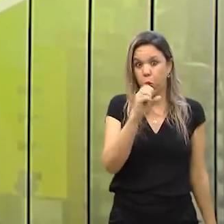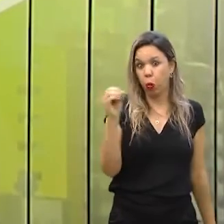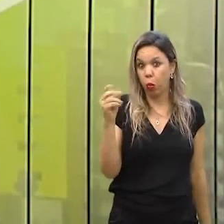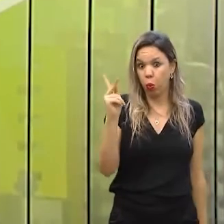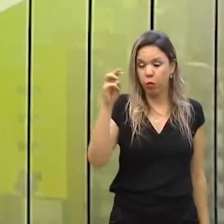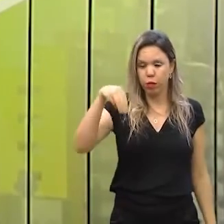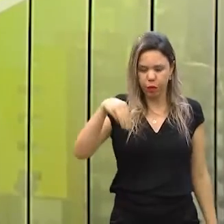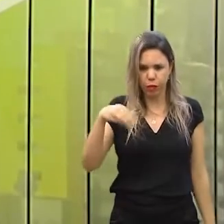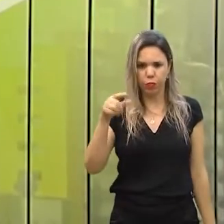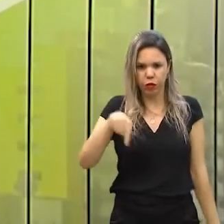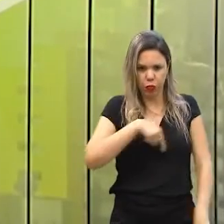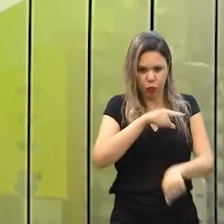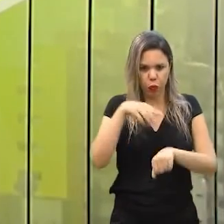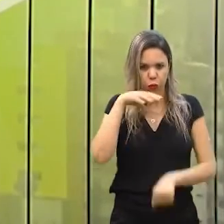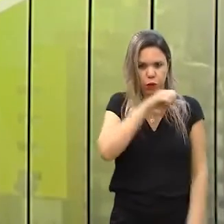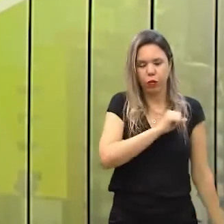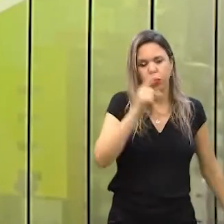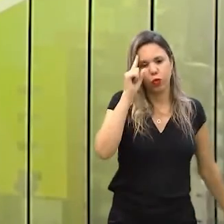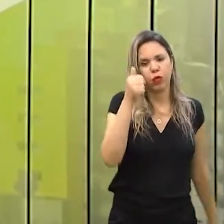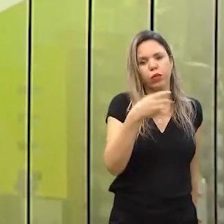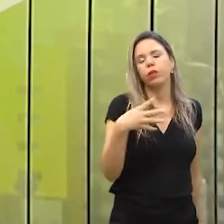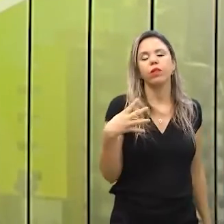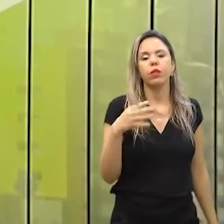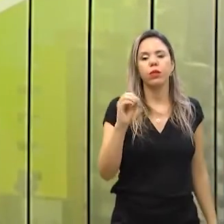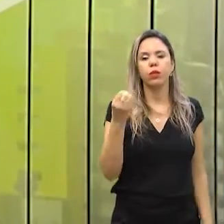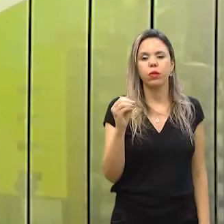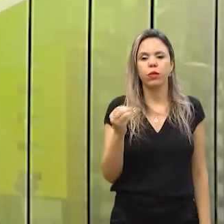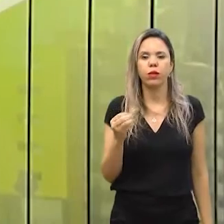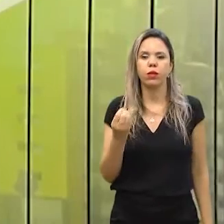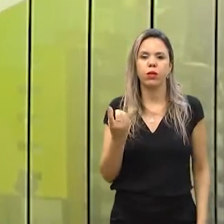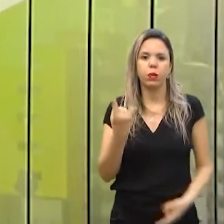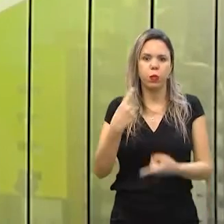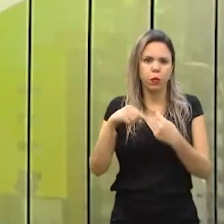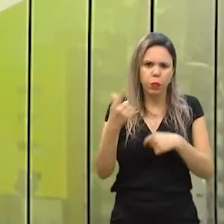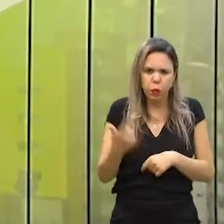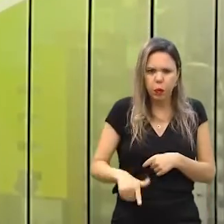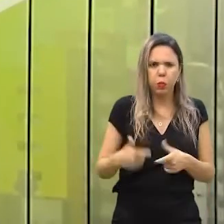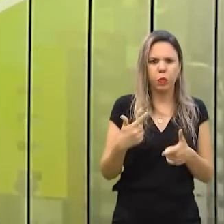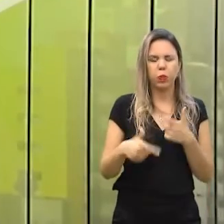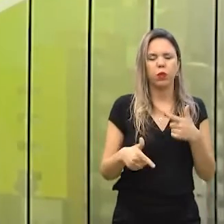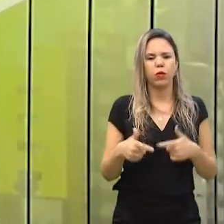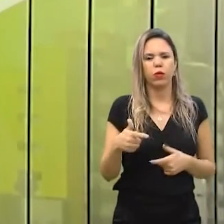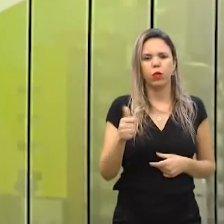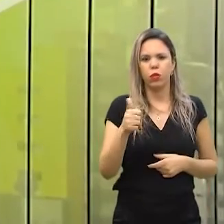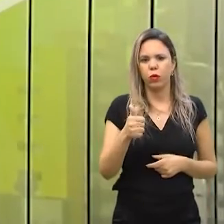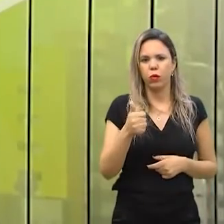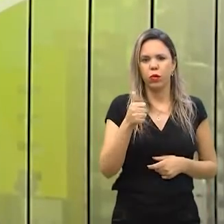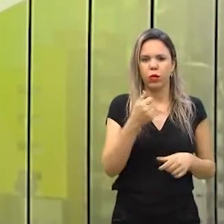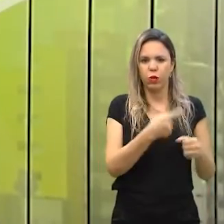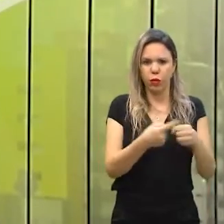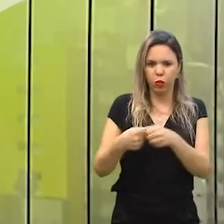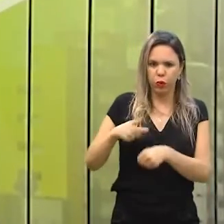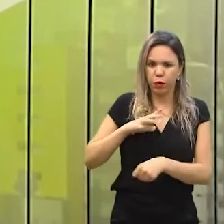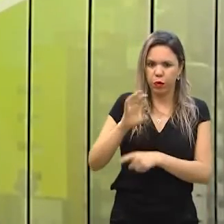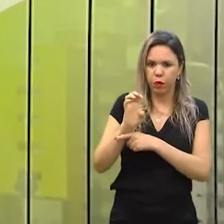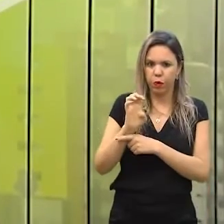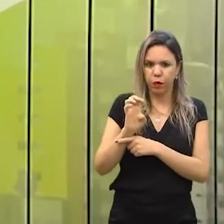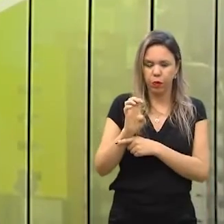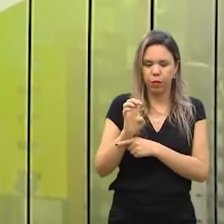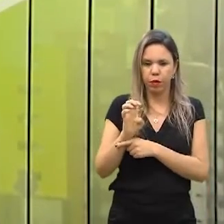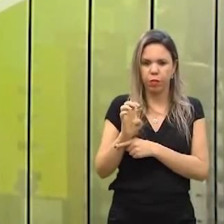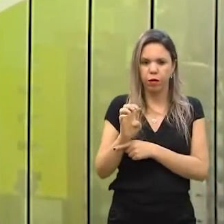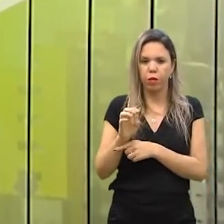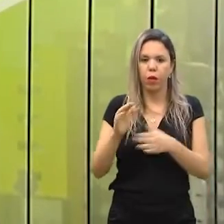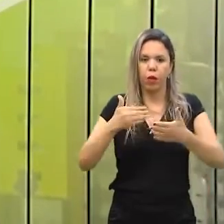km por hora. No dia 14 de outubro, o fenômeno se repetiu em pelo menos 11 municípios do estado, entre eles